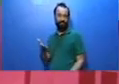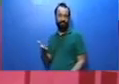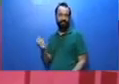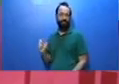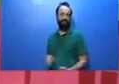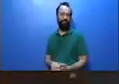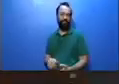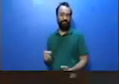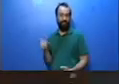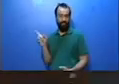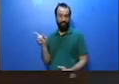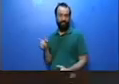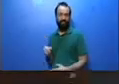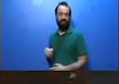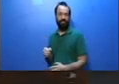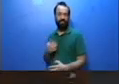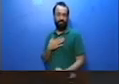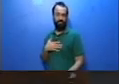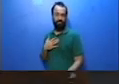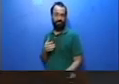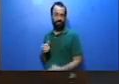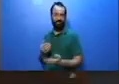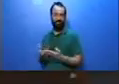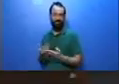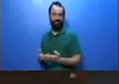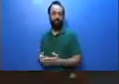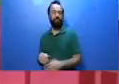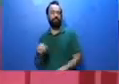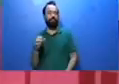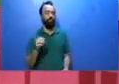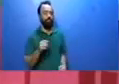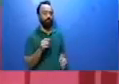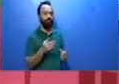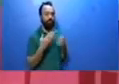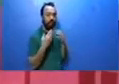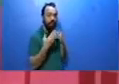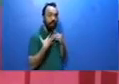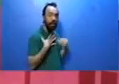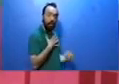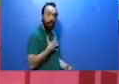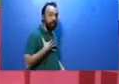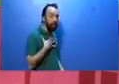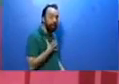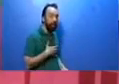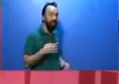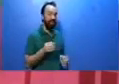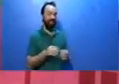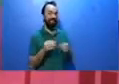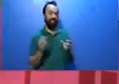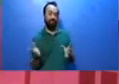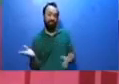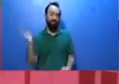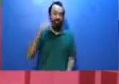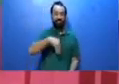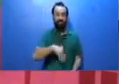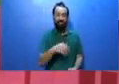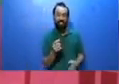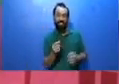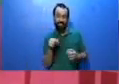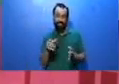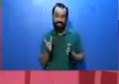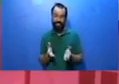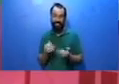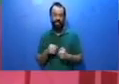aqui? Está gostando das nossas aulas, hein? Muito, professora! Eu gostei tanto de participar aquele dia que eu quis voltar